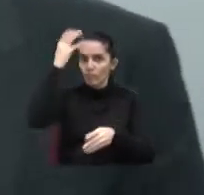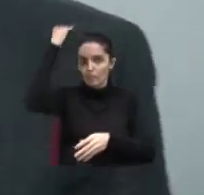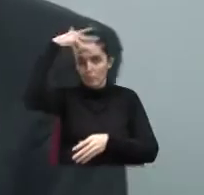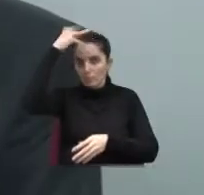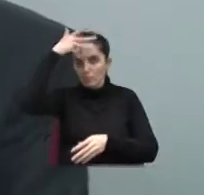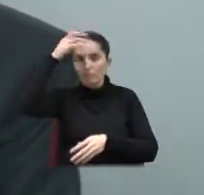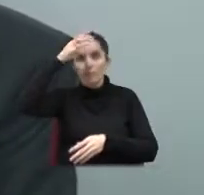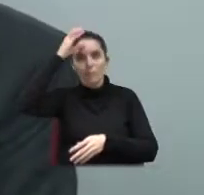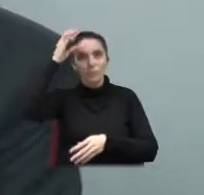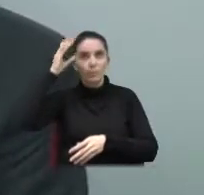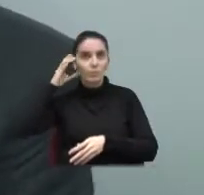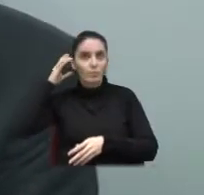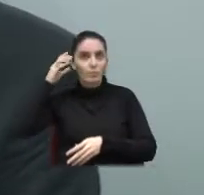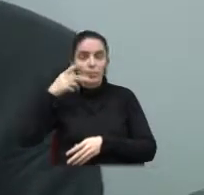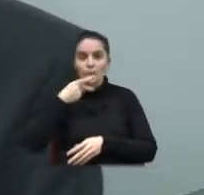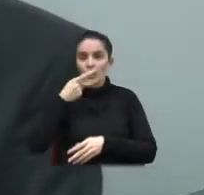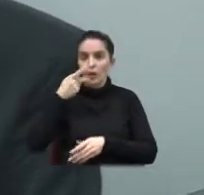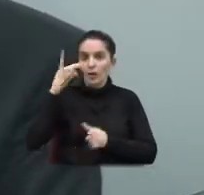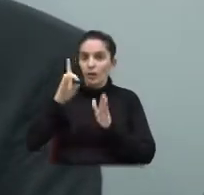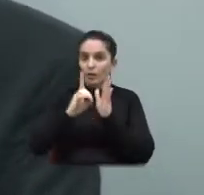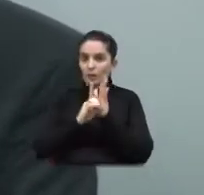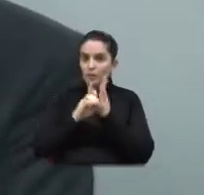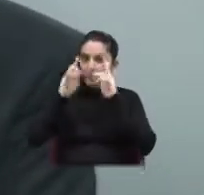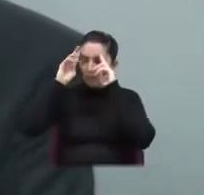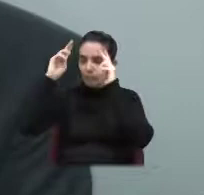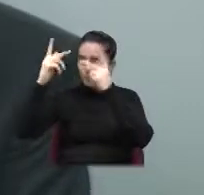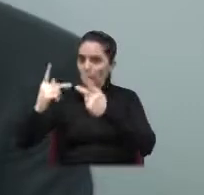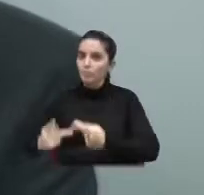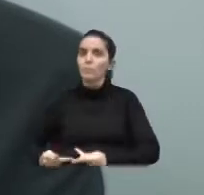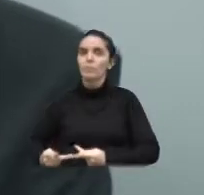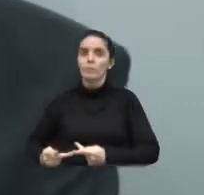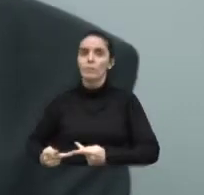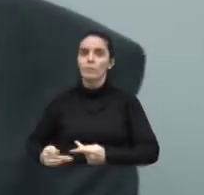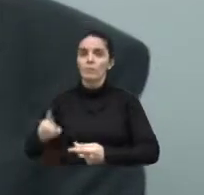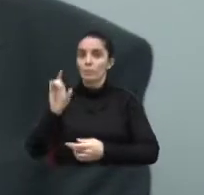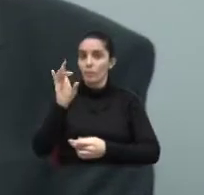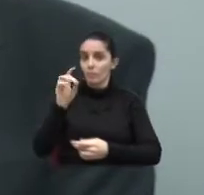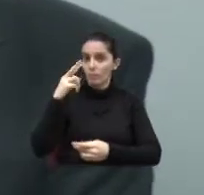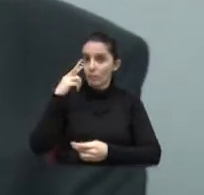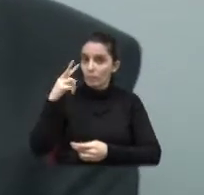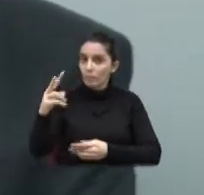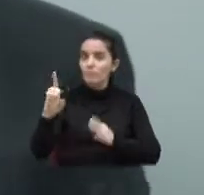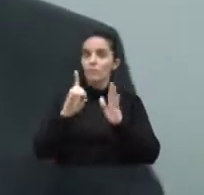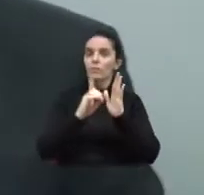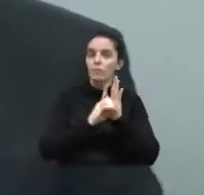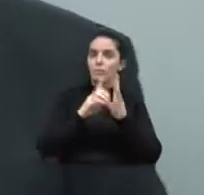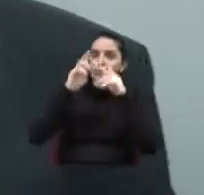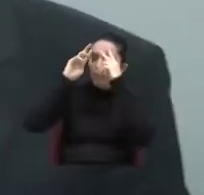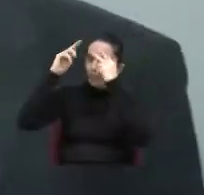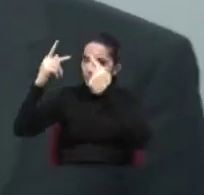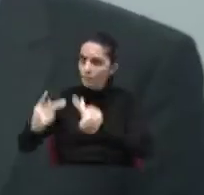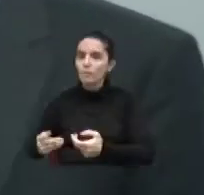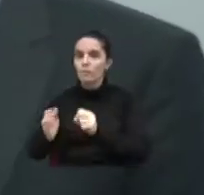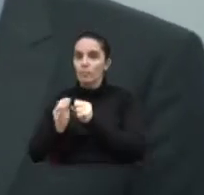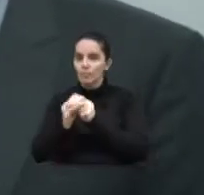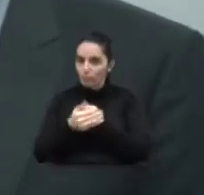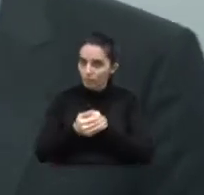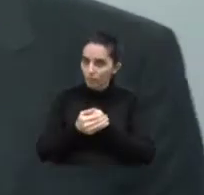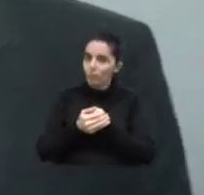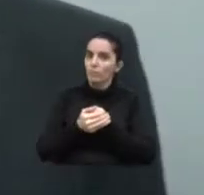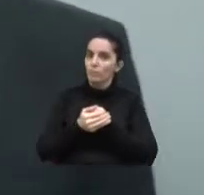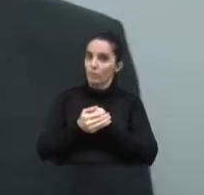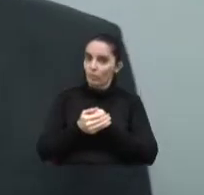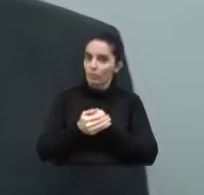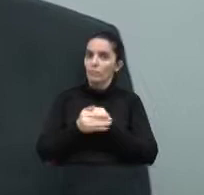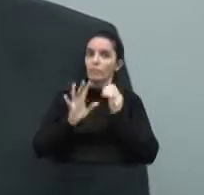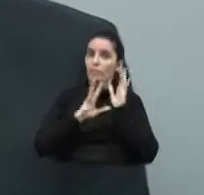Carol, que quando se fala de direitos humanos e você vê na televisão, você só vê os direitos humanos correndo atrás do bandido. A